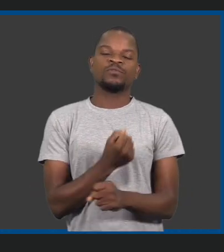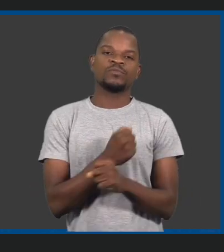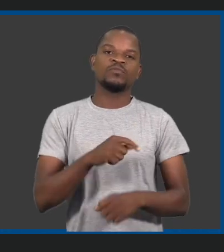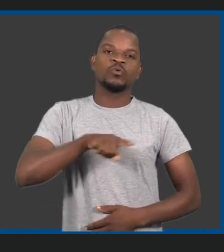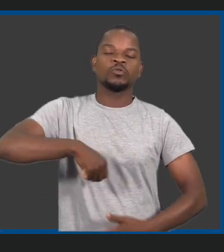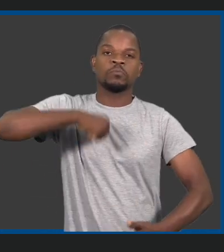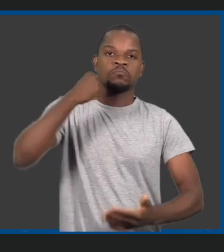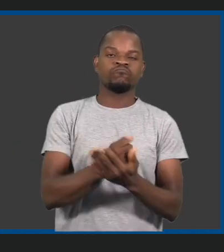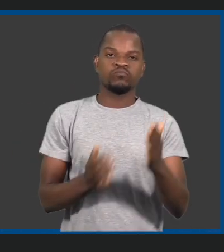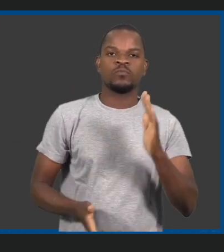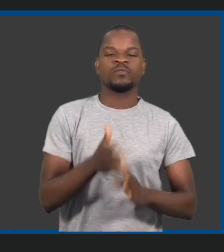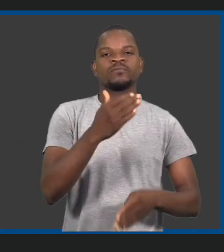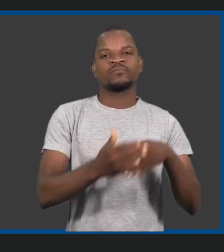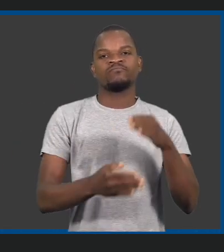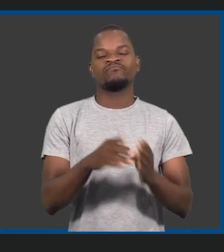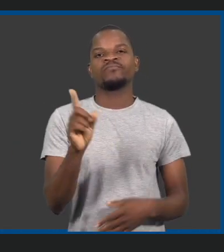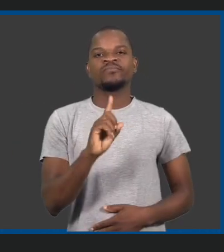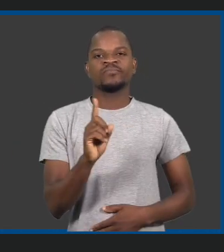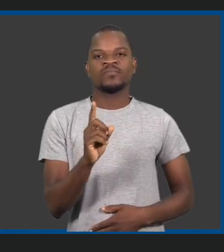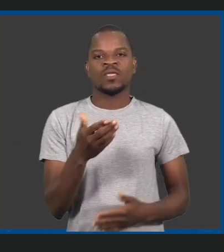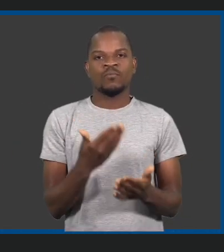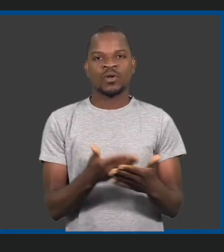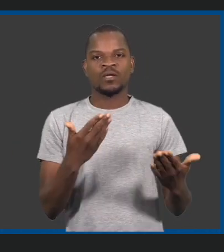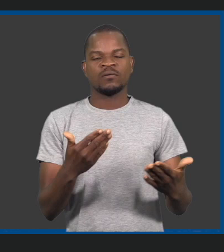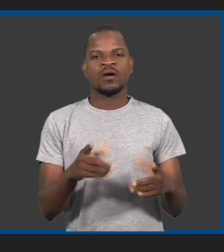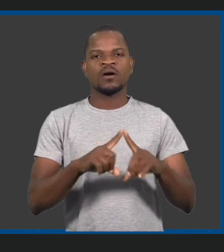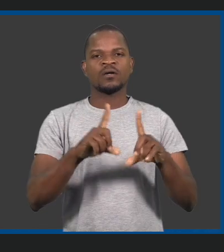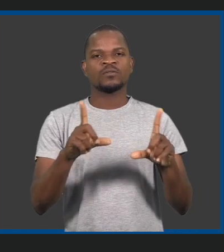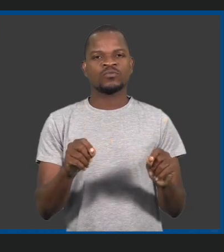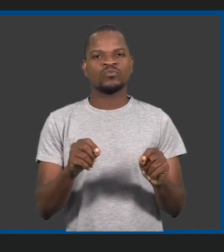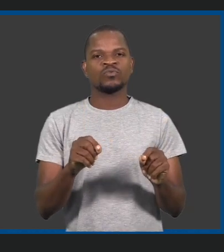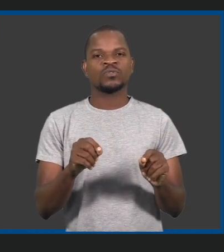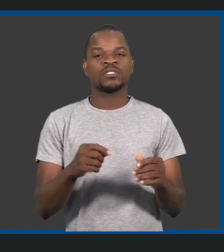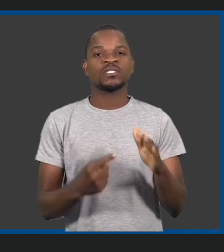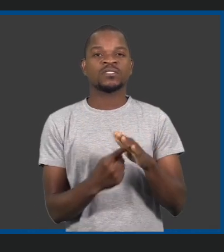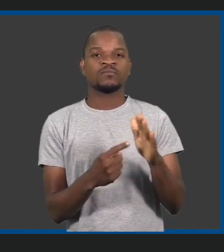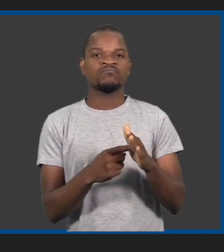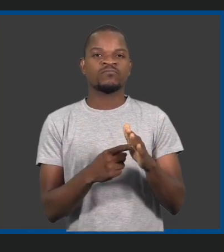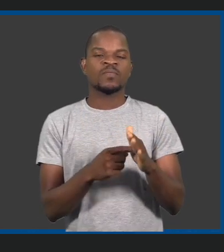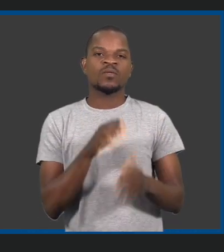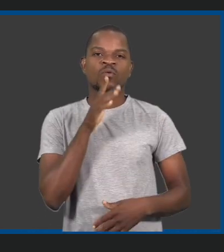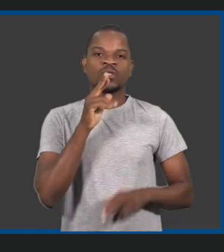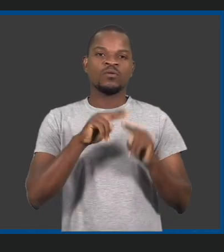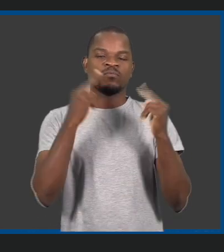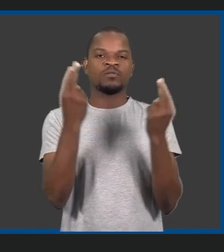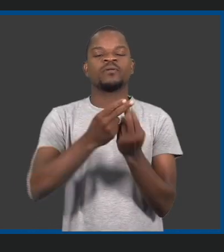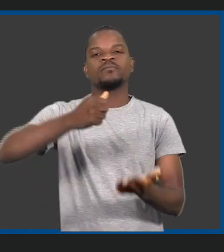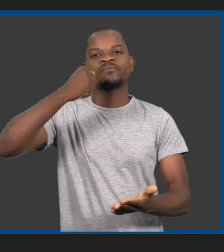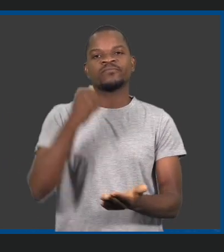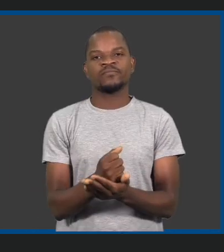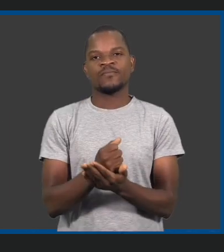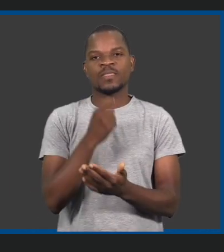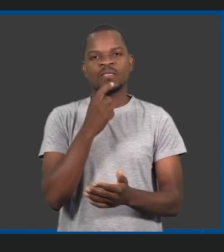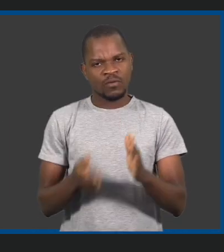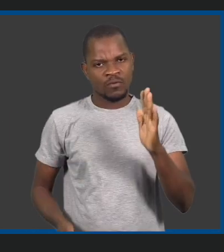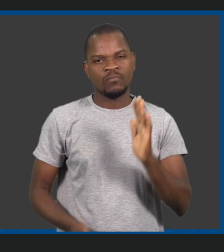Nós podemos avançar e marcarmos o início do lançamento da primeira pedra. O impede neste momento mesmo é a autorização do município de Amatola?